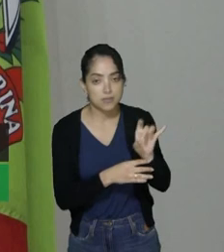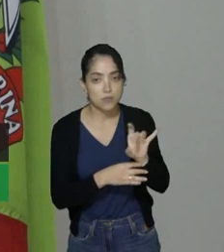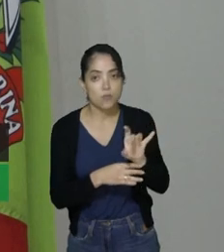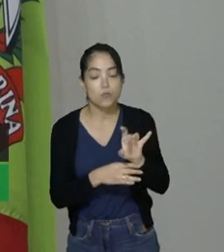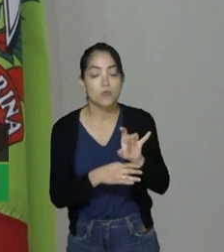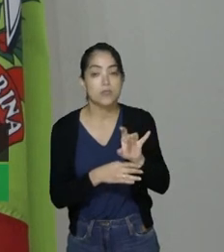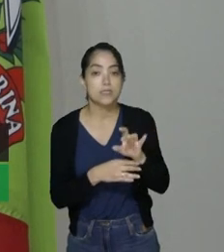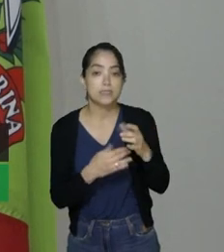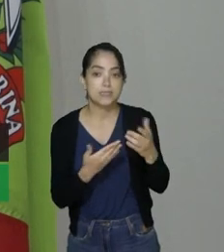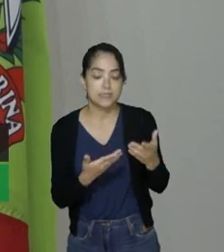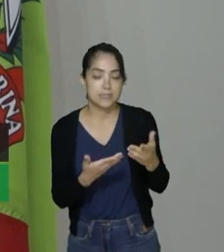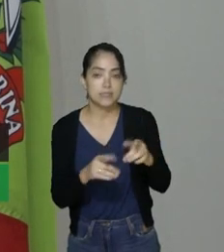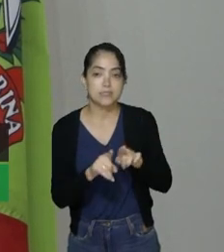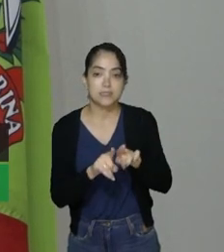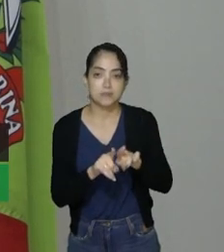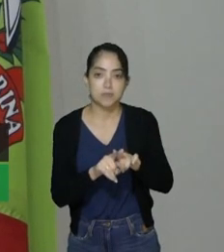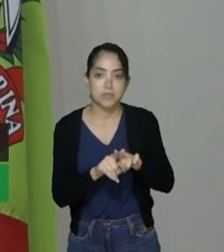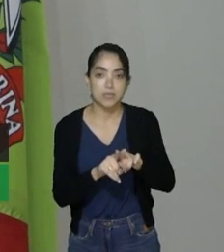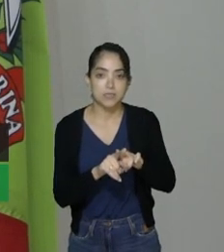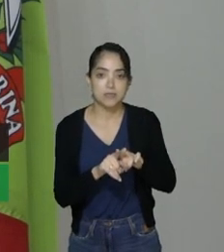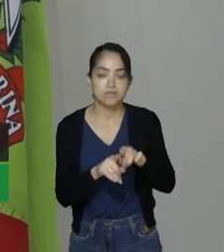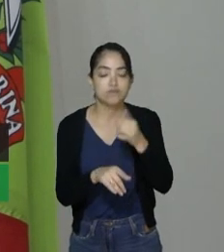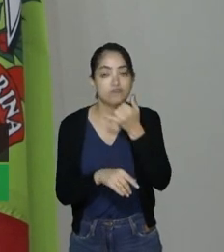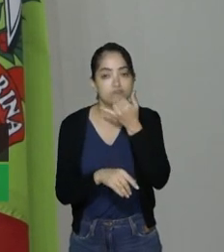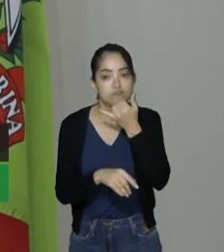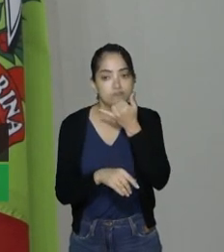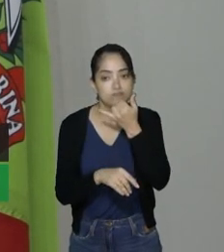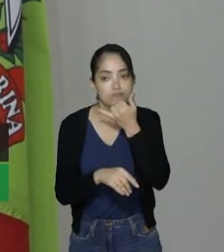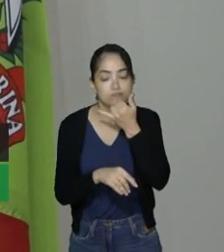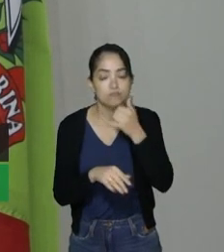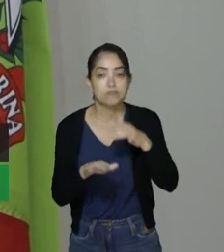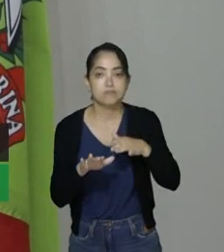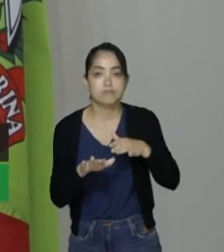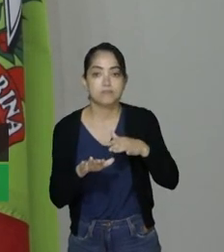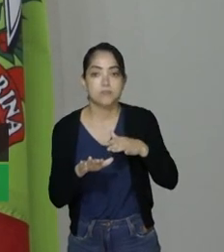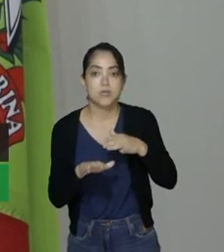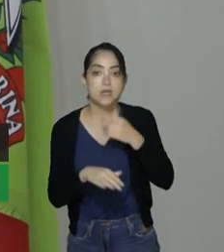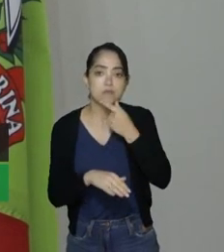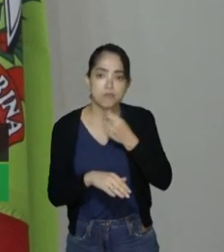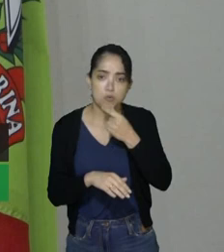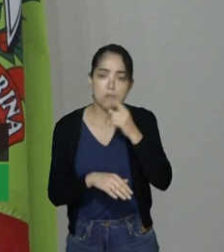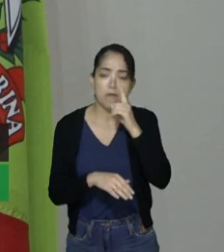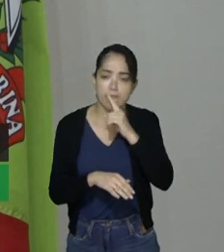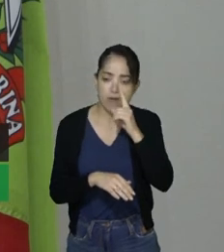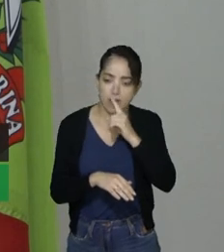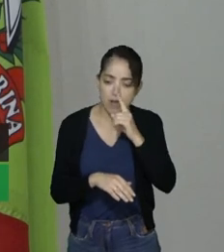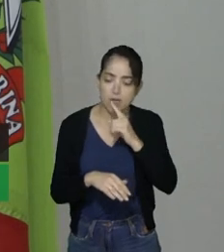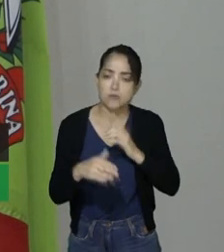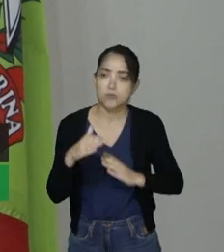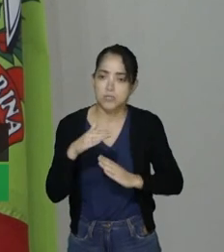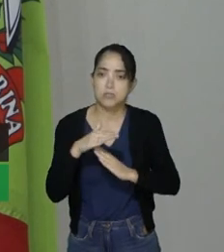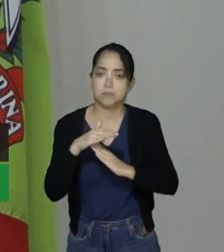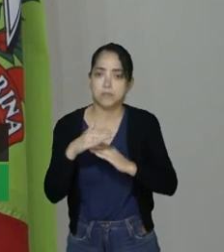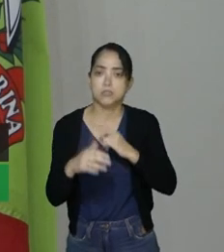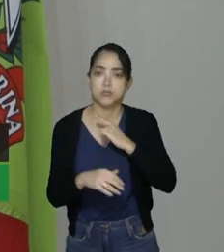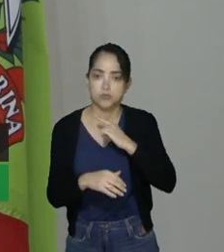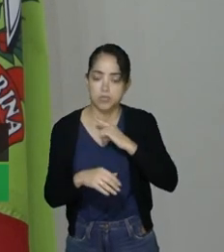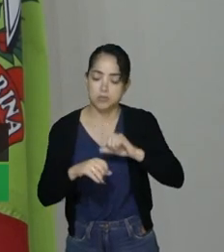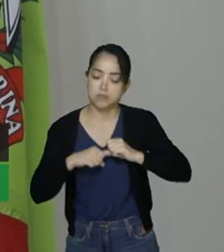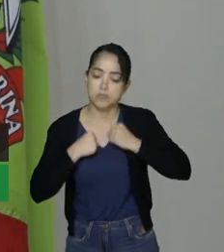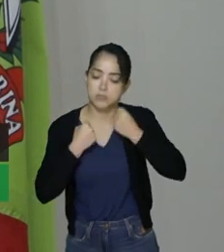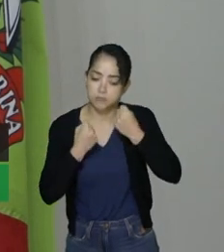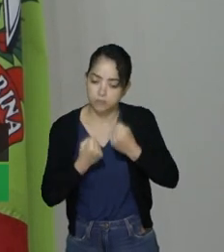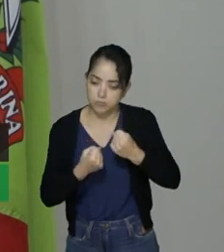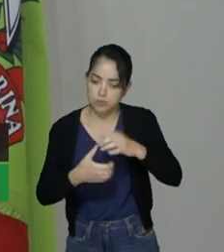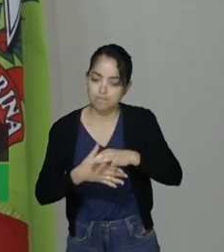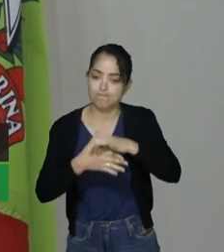também peço desculpas, eu sou um homem falho, um homem com limites, e me esforcei para ser um bom líder,